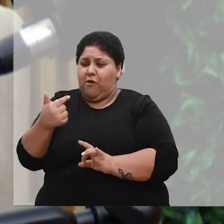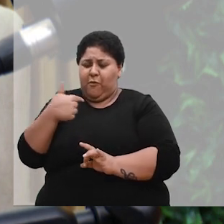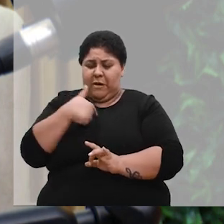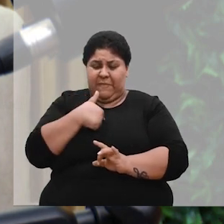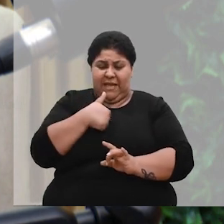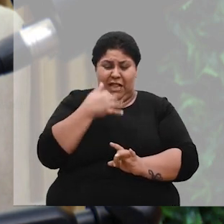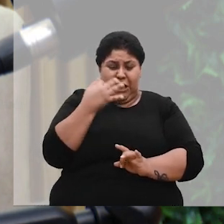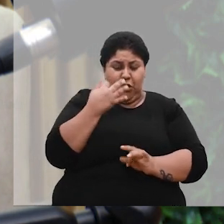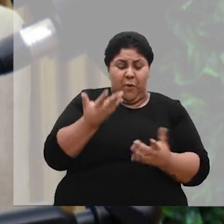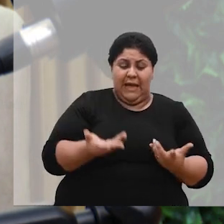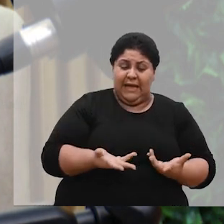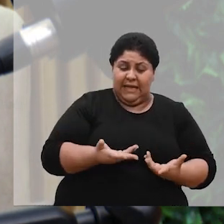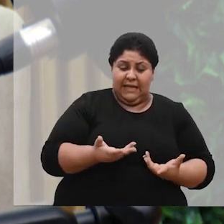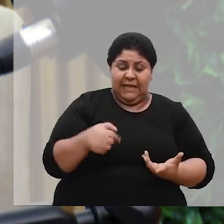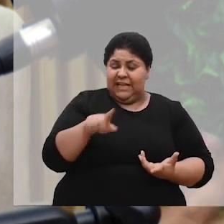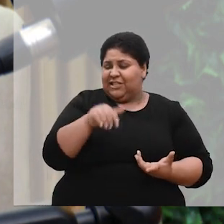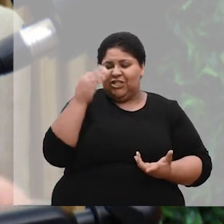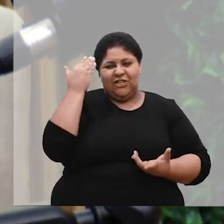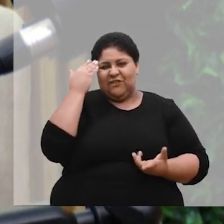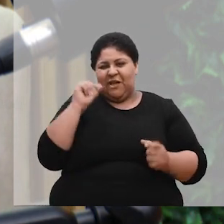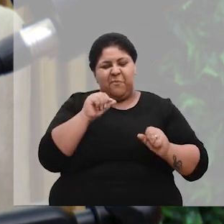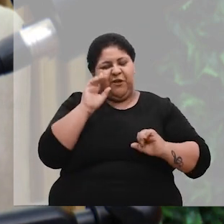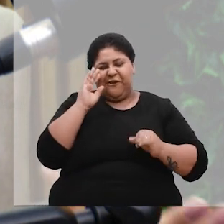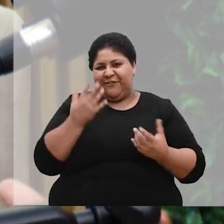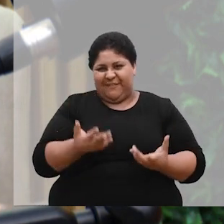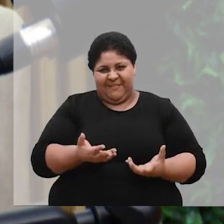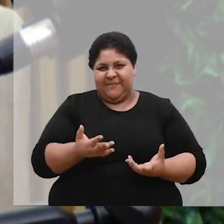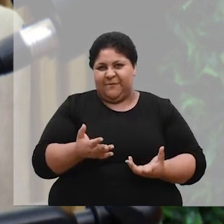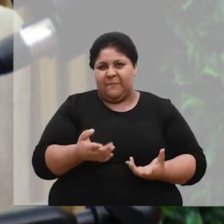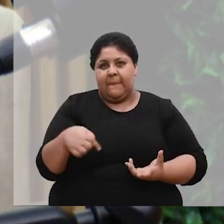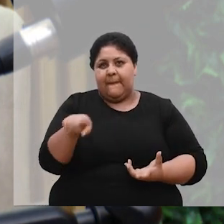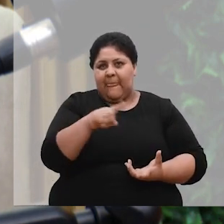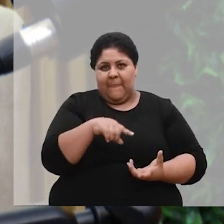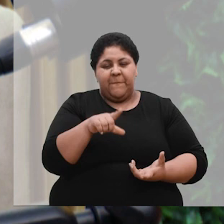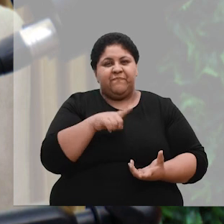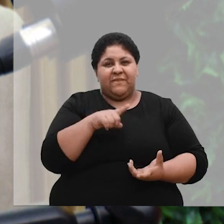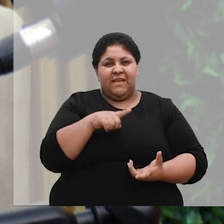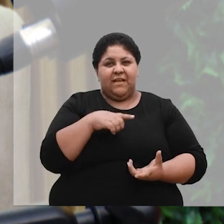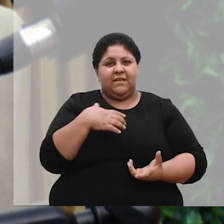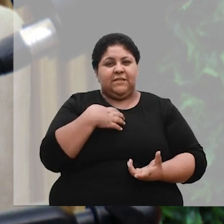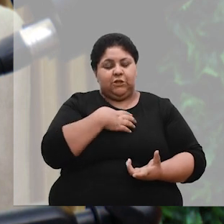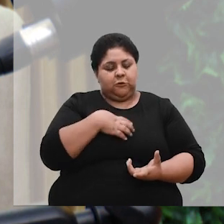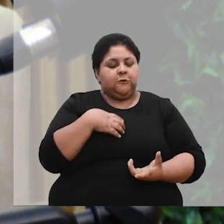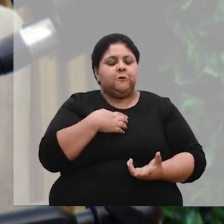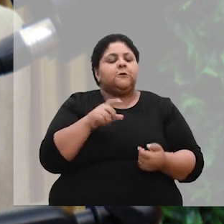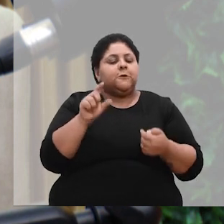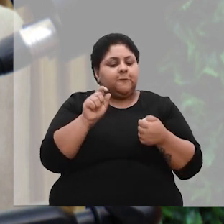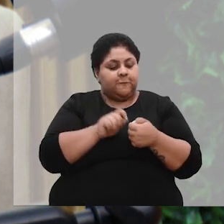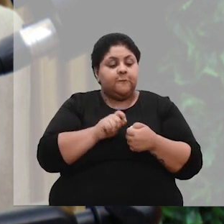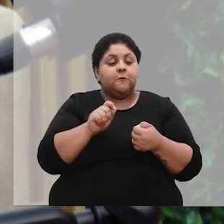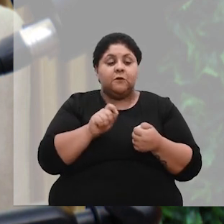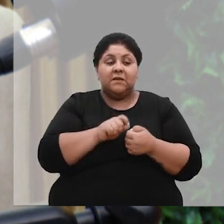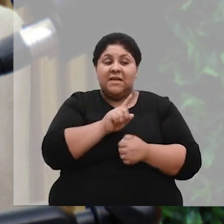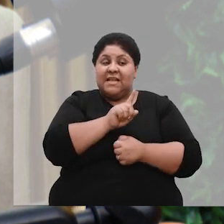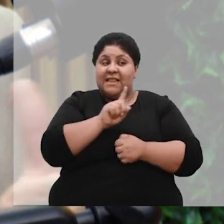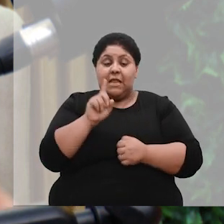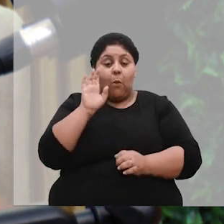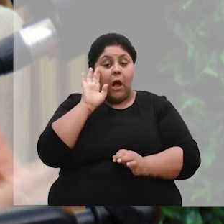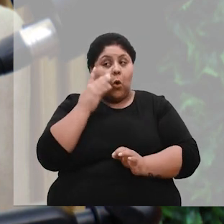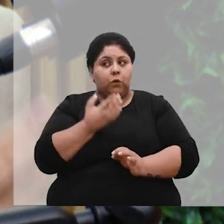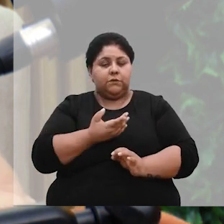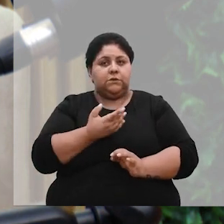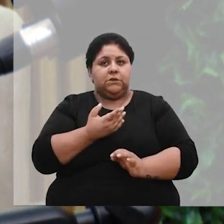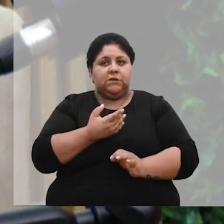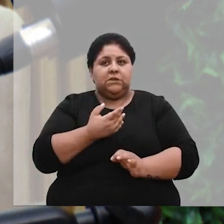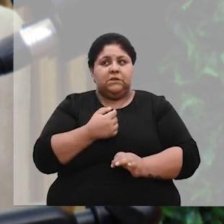amiga doeu, e para mim, será que vai doer? A gente não sabe o que vai acontecer, mas a gente tem formas para fazer com que